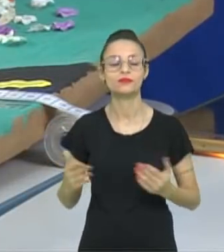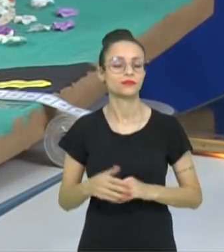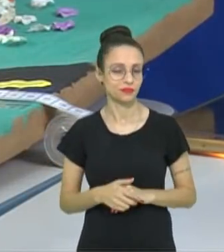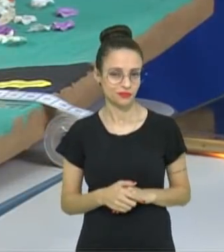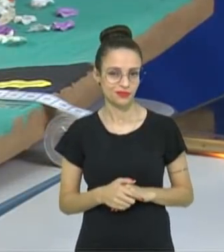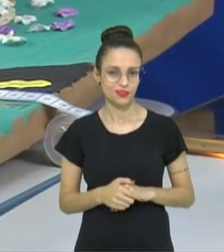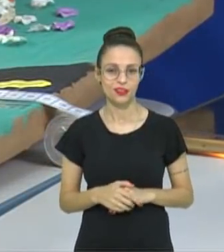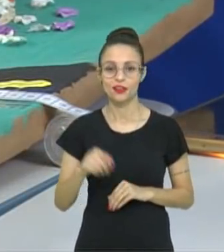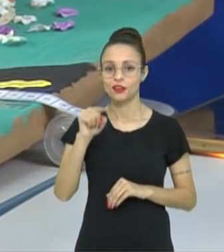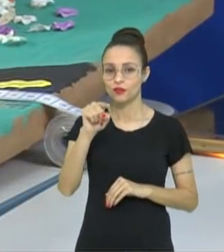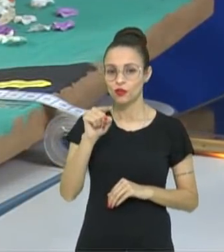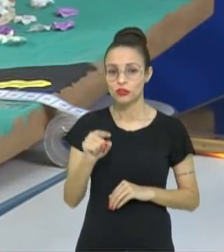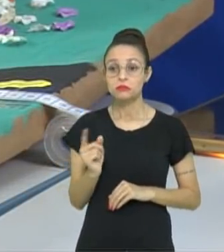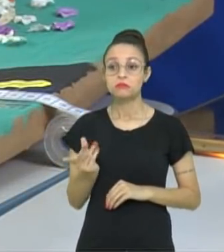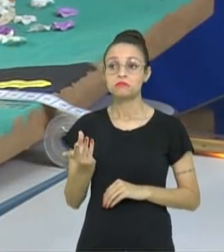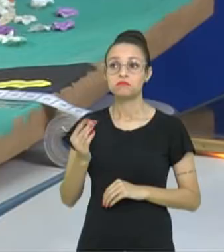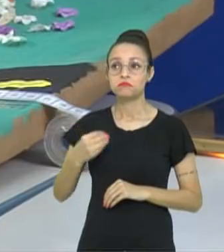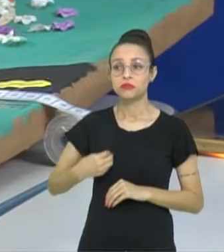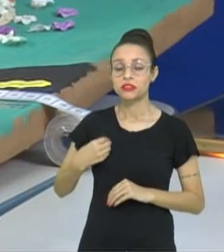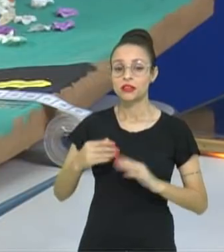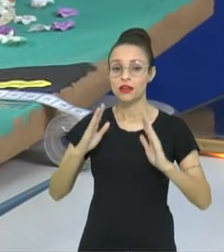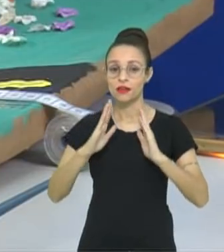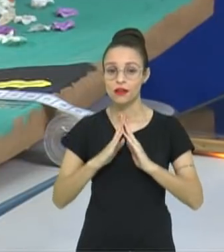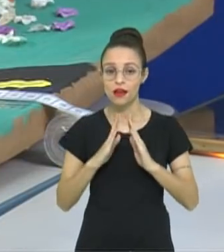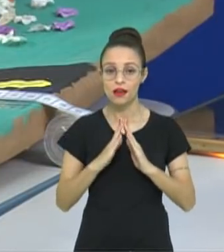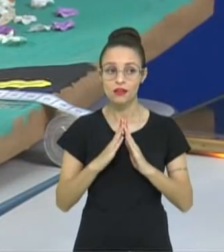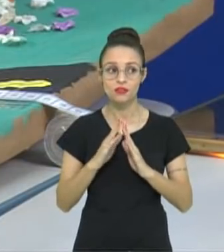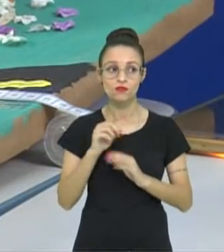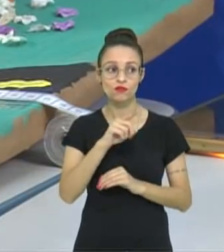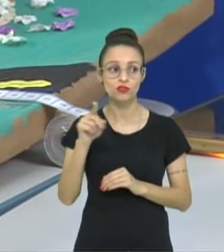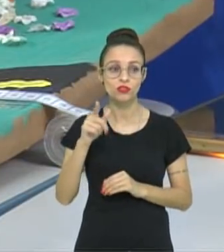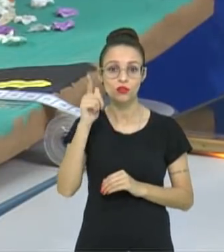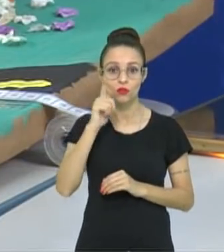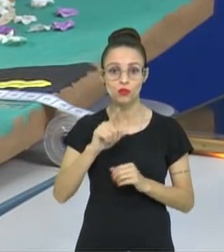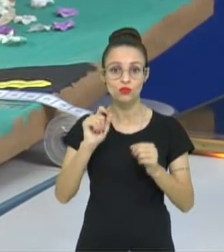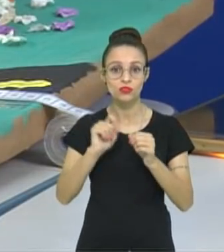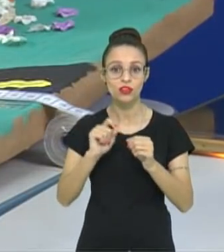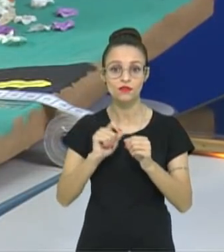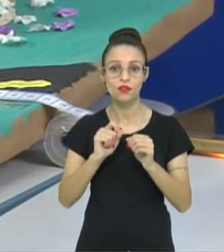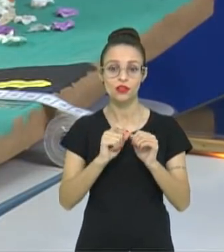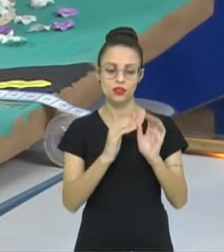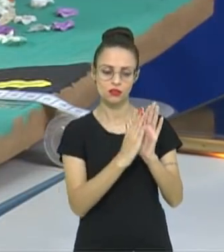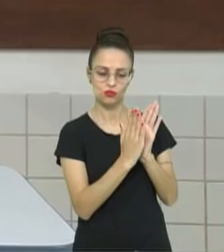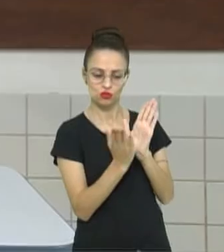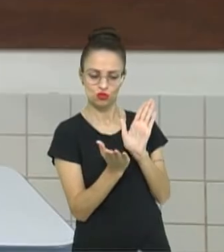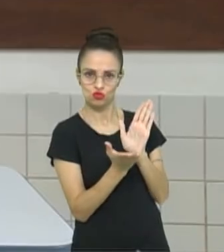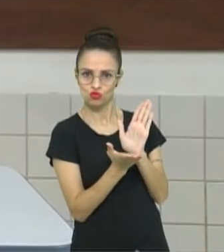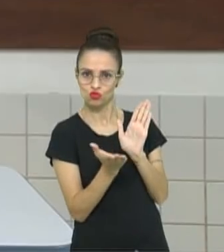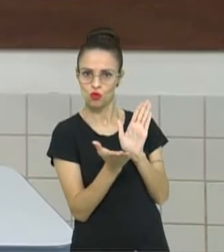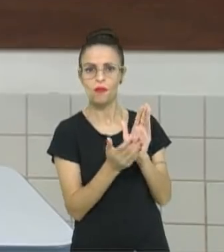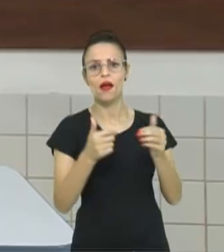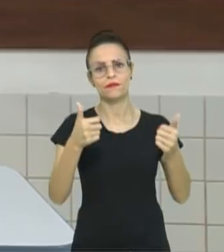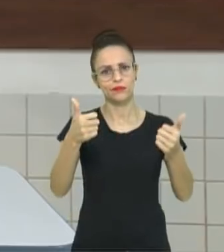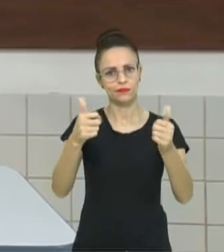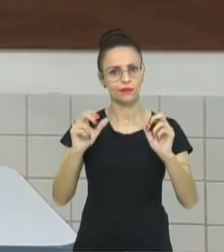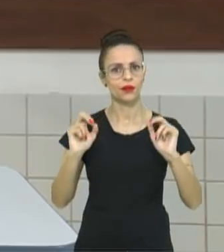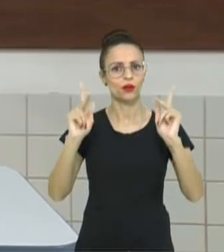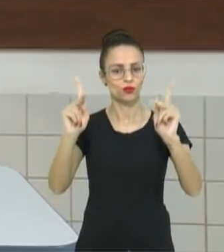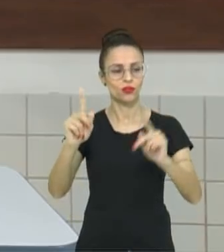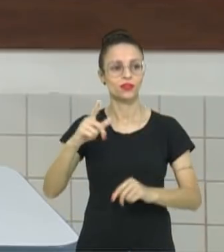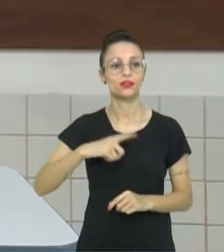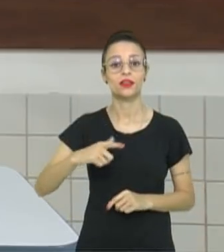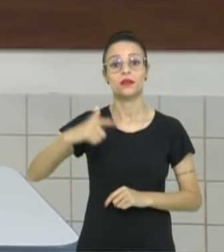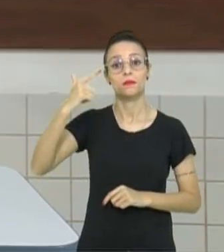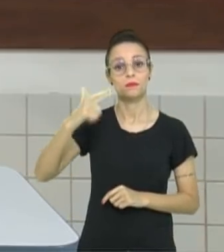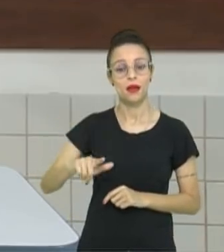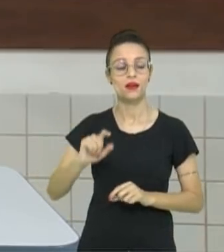você está dentro de casa e consegue fazer essa sombra. Aí, beleza. Aí, nós já vamos ter